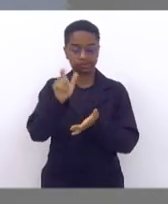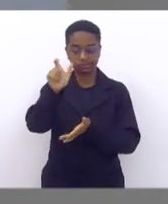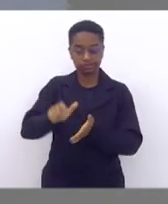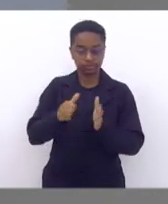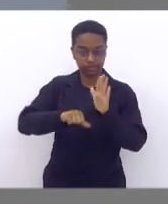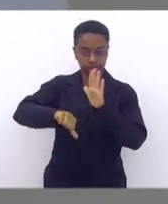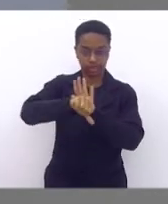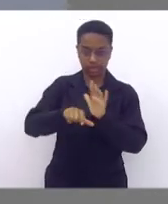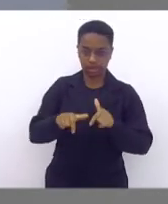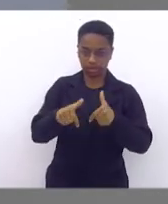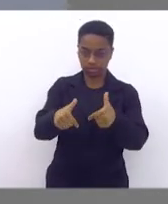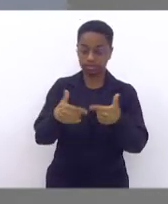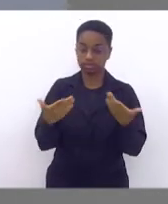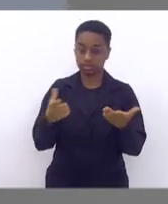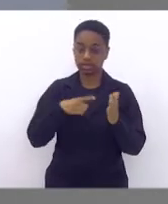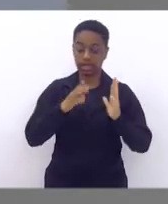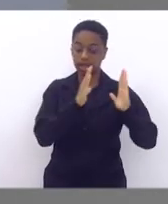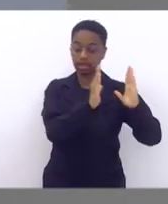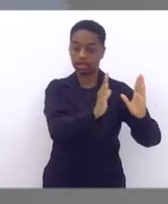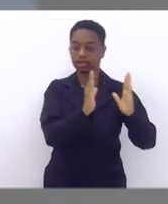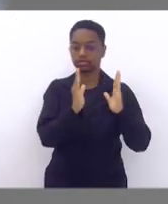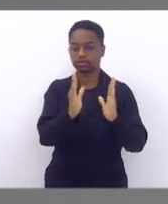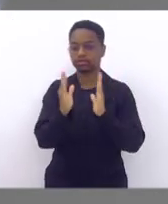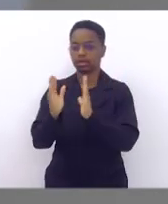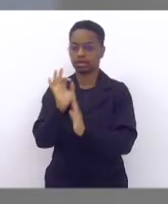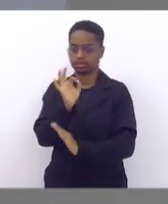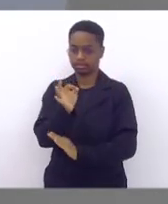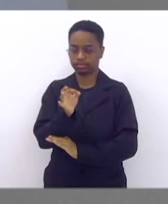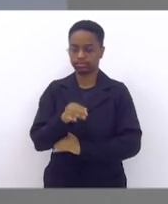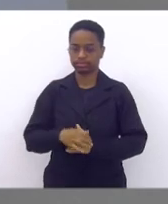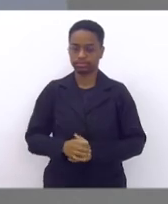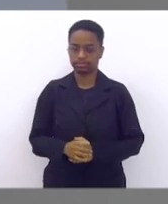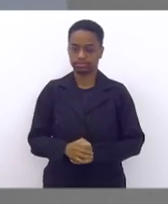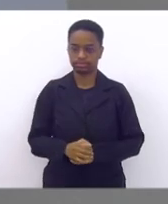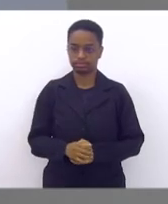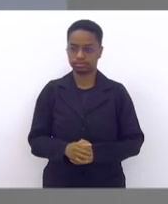criminoso. Então, isso é uma etapa, né? Pode passar.